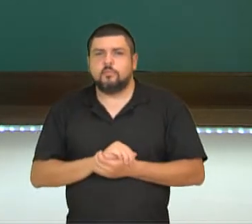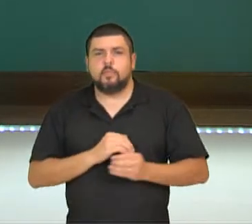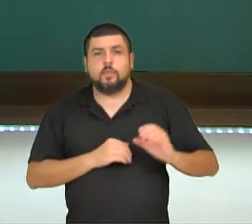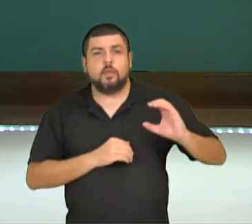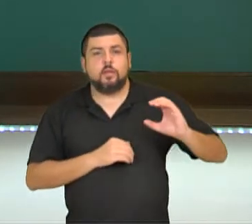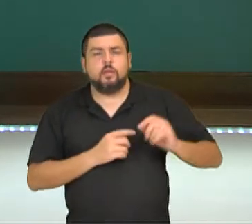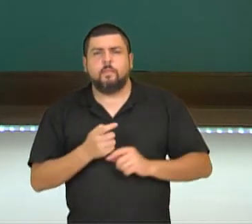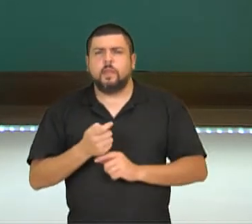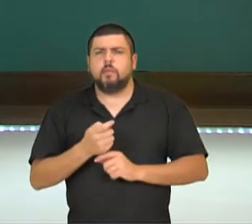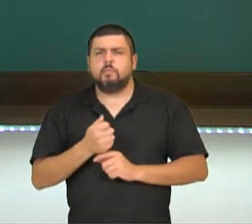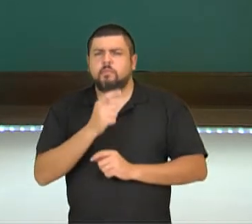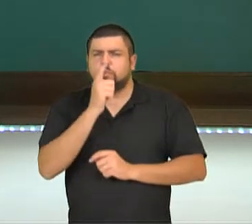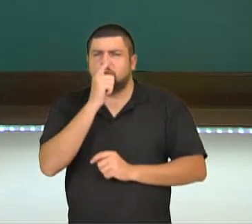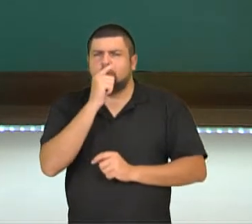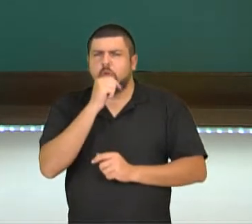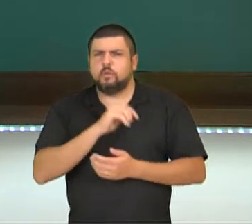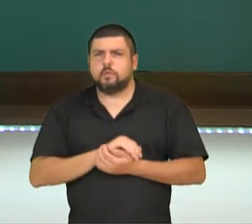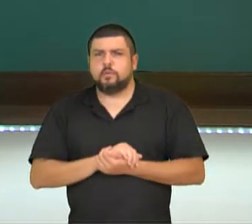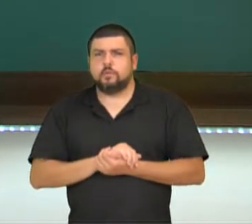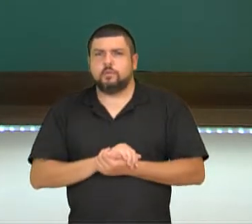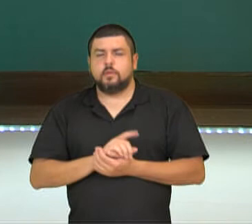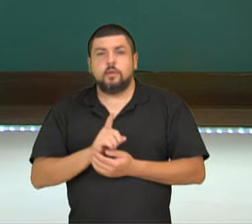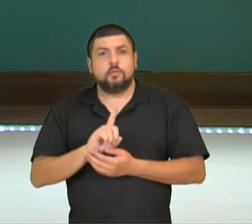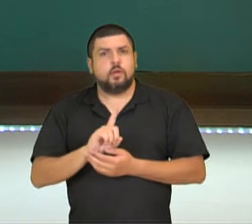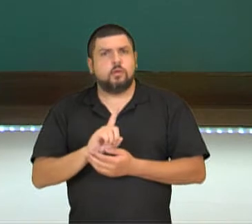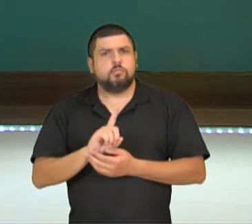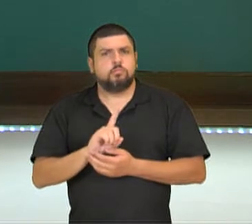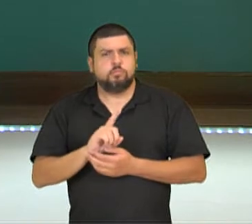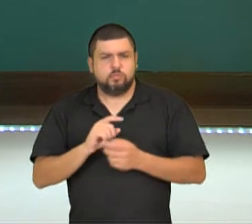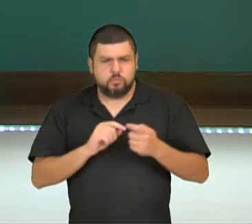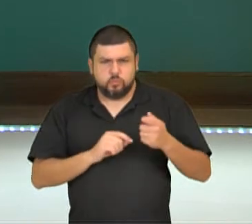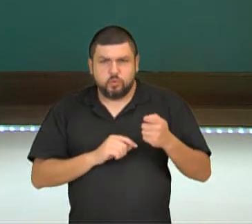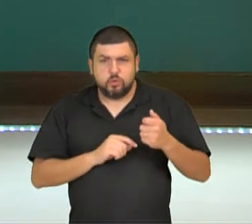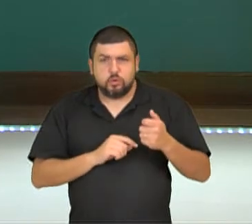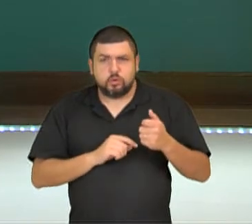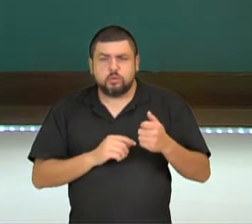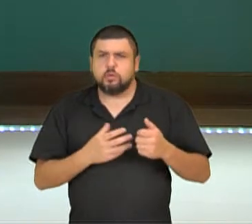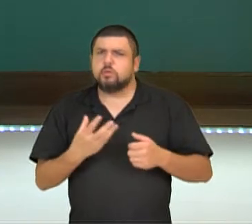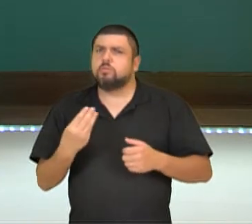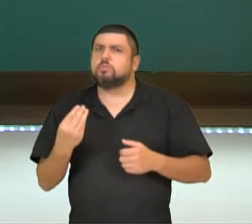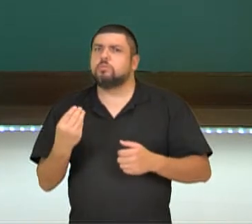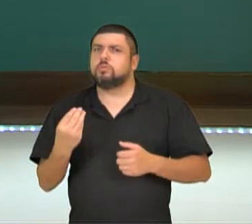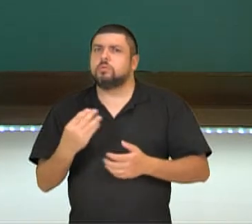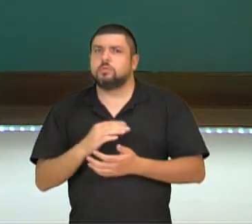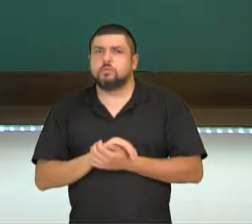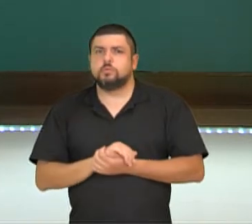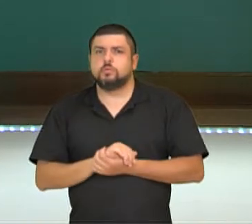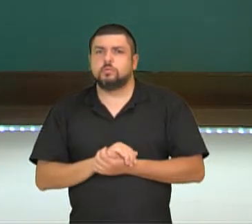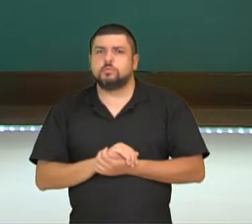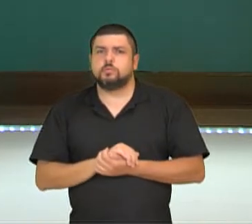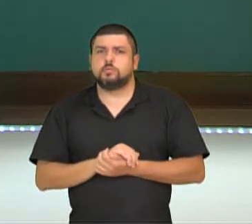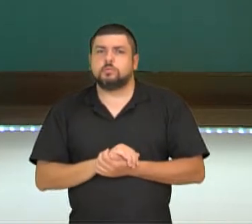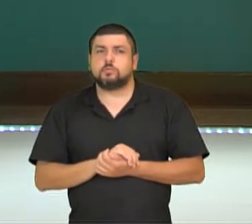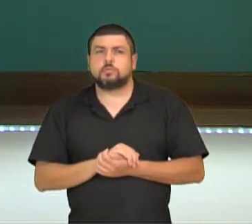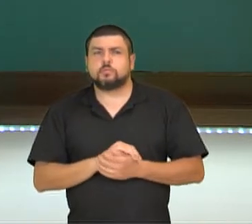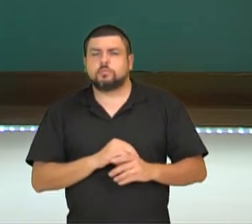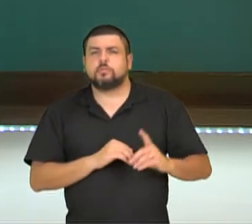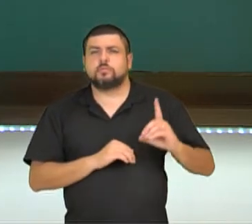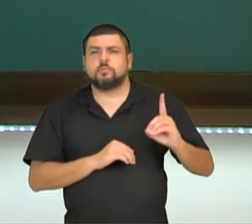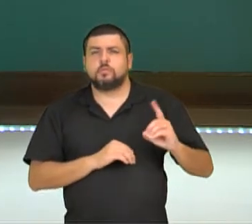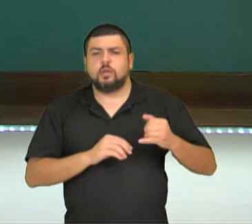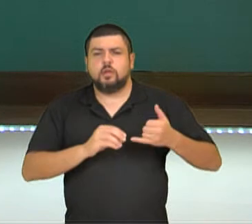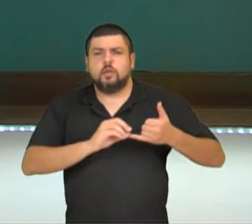no prato de feijão com arroz? Não, tem muita água, até a parte de água é maior. Feijão e arroz cozidos não contêm